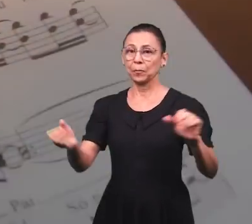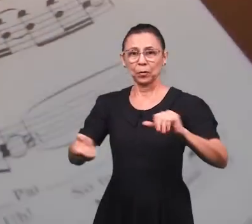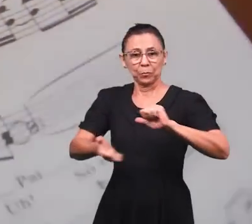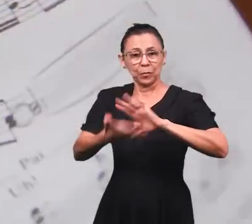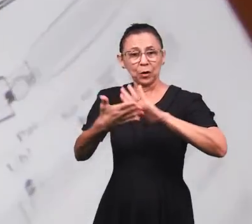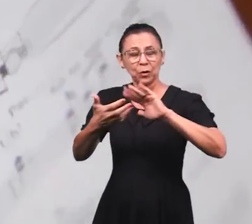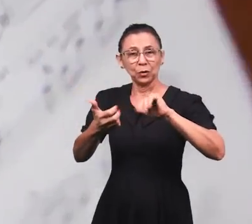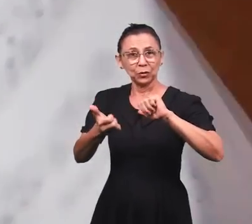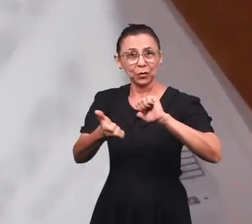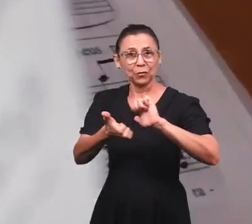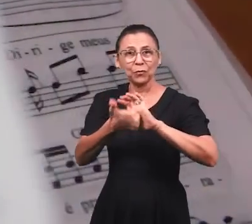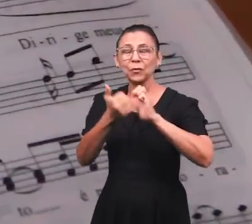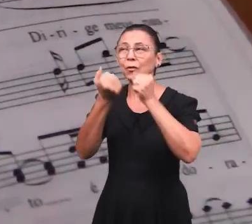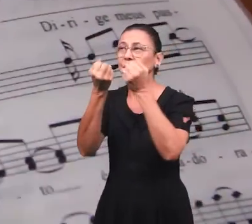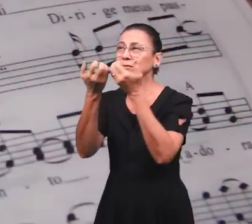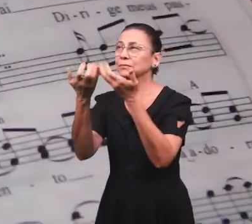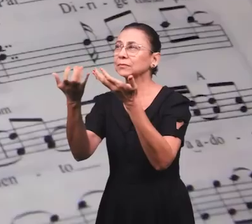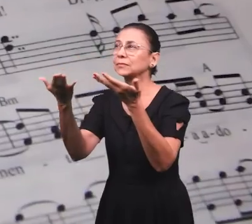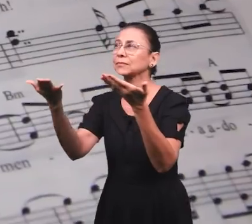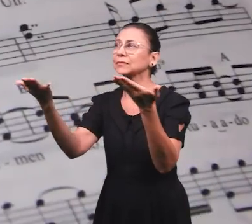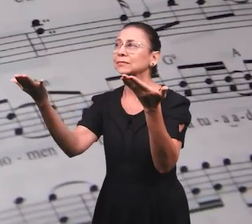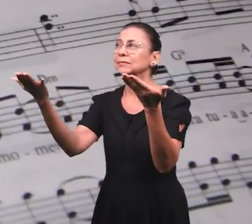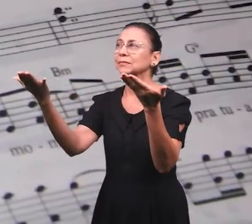pedir. Recebe o meu